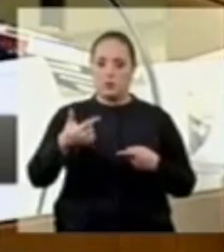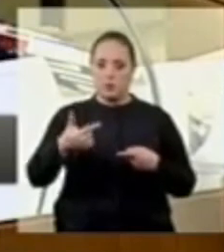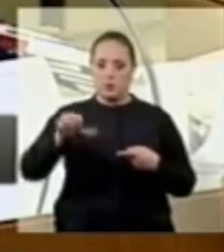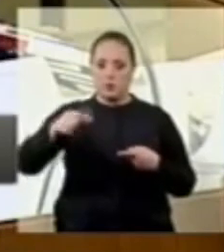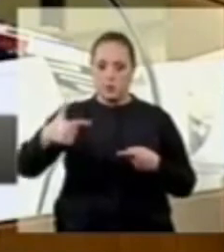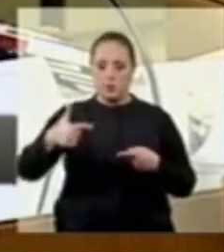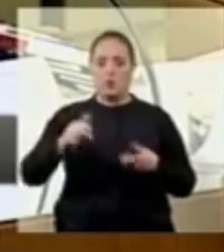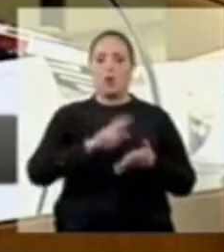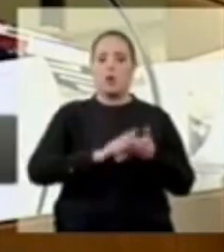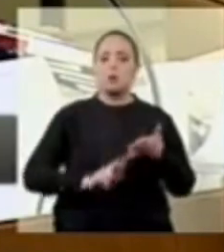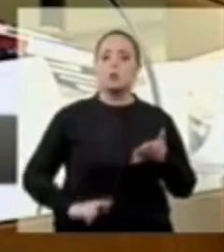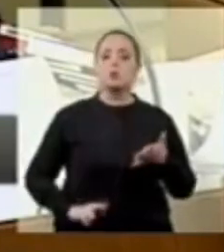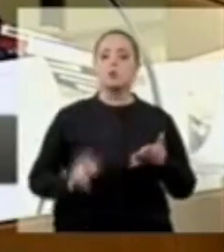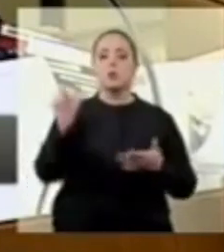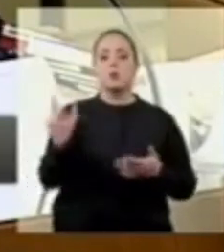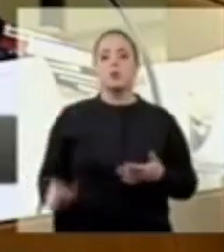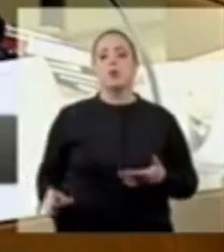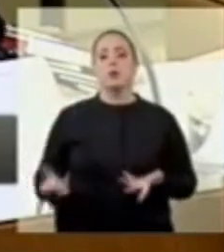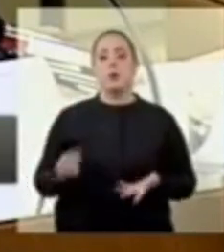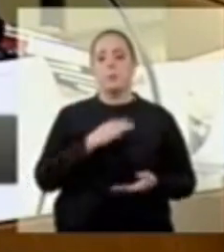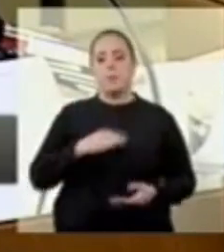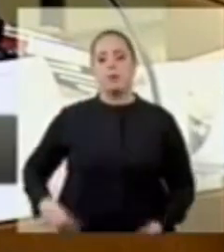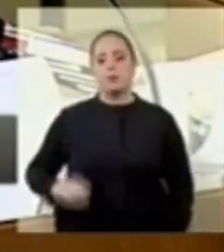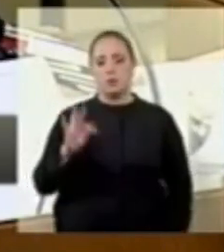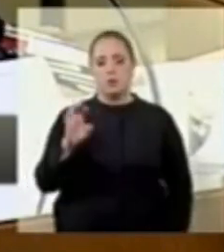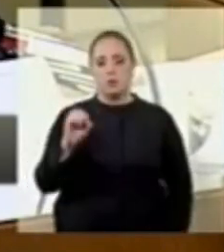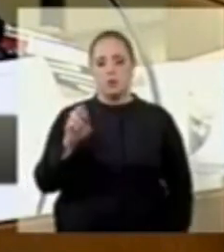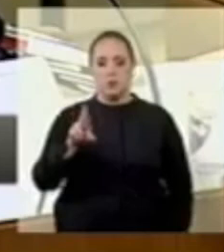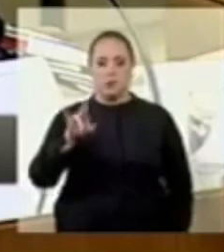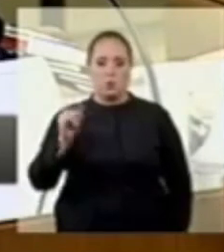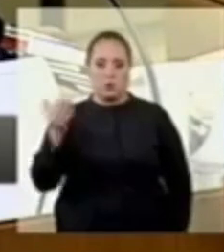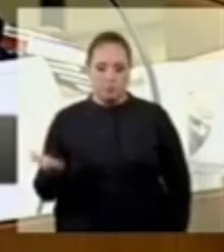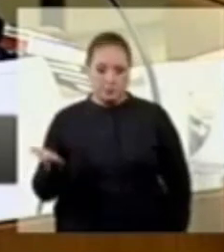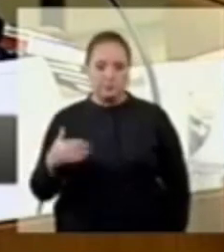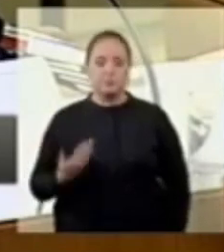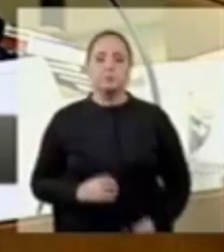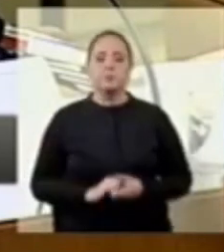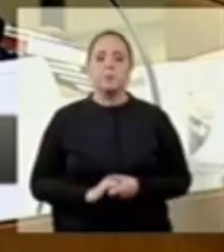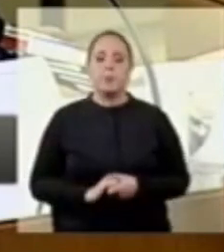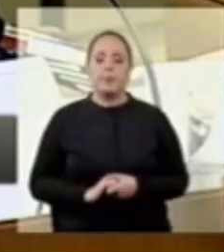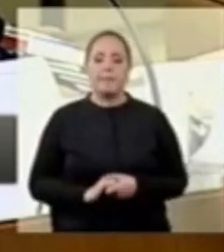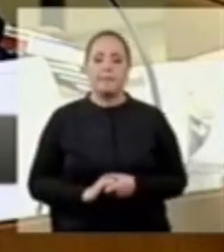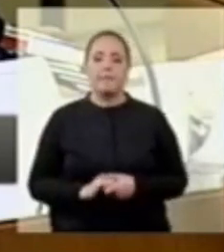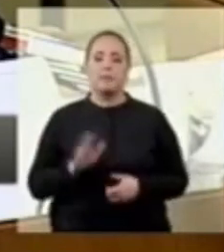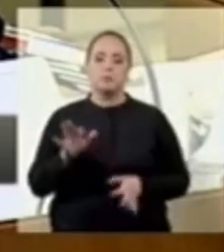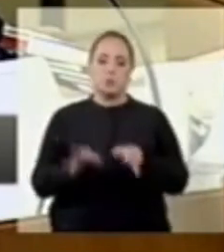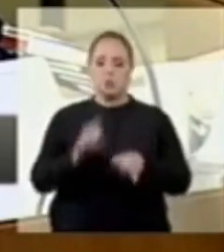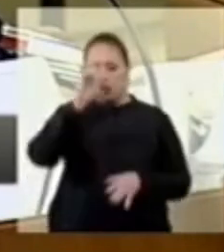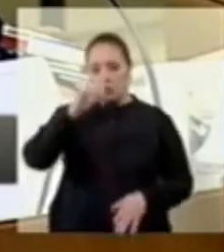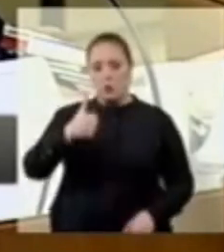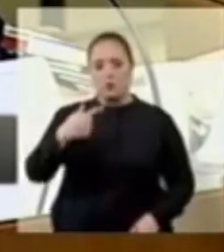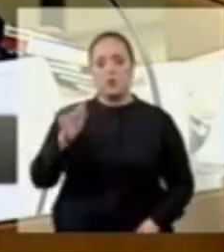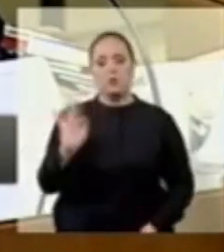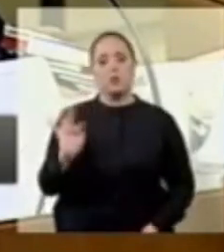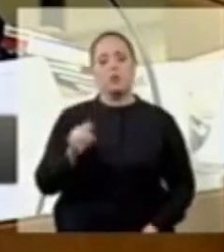da relatoria queridíssimos saudoso ministro teori zavascki que foi julgado em 17 de fevereiro